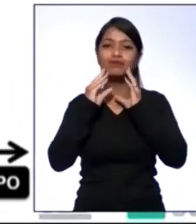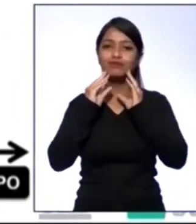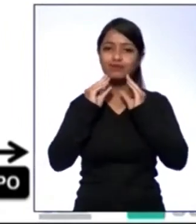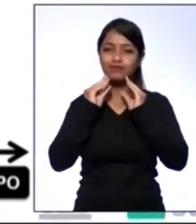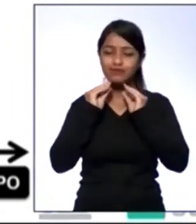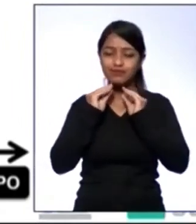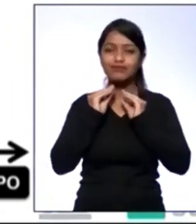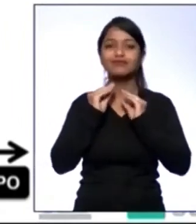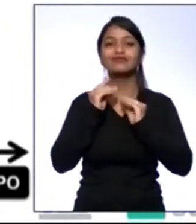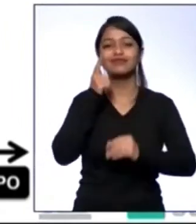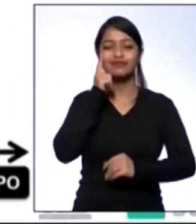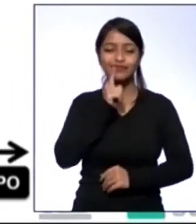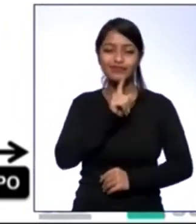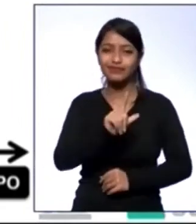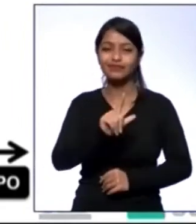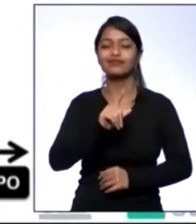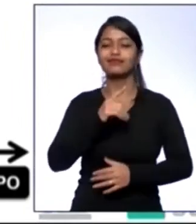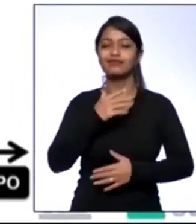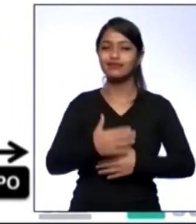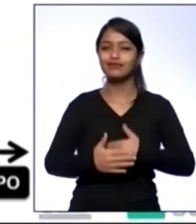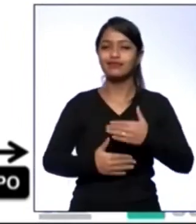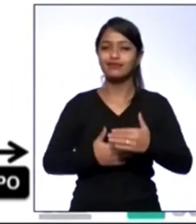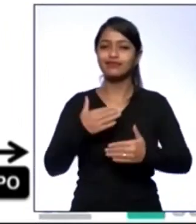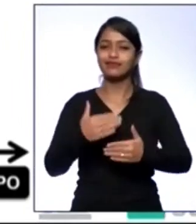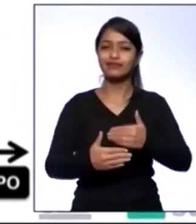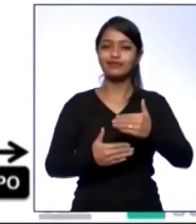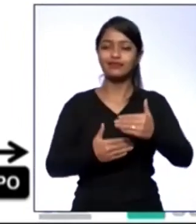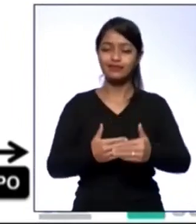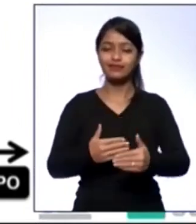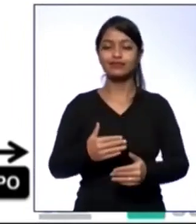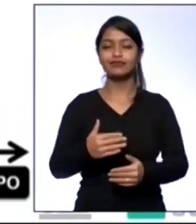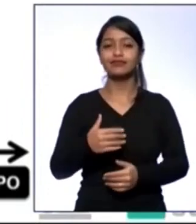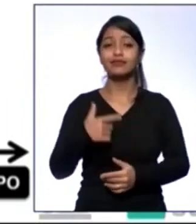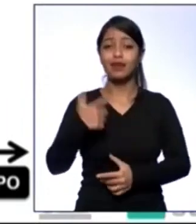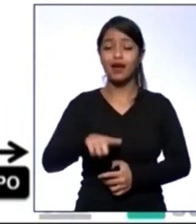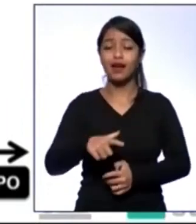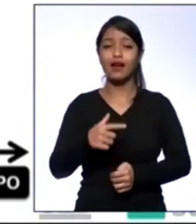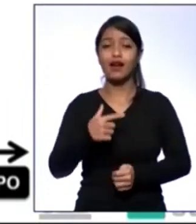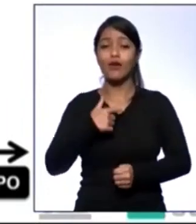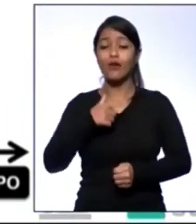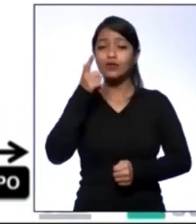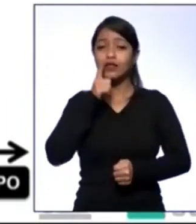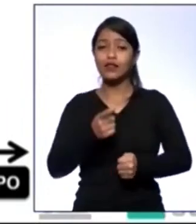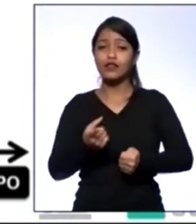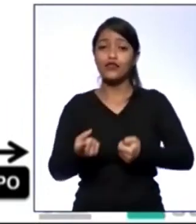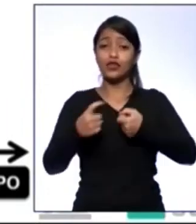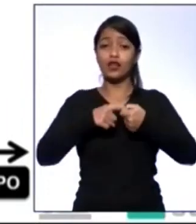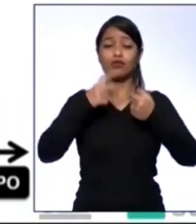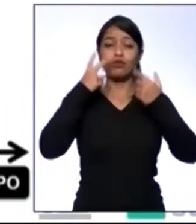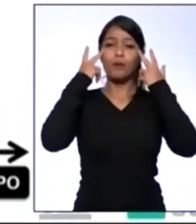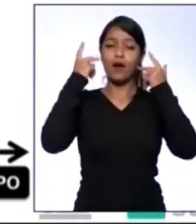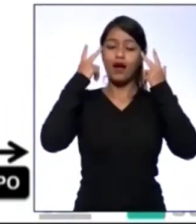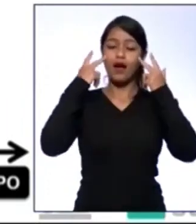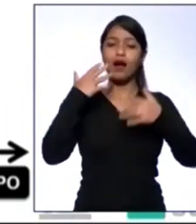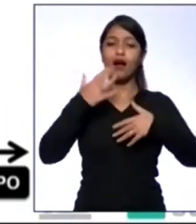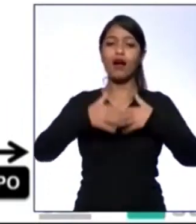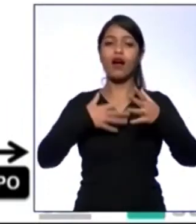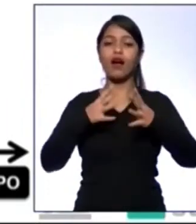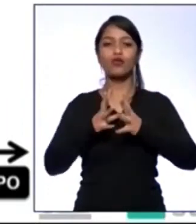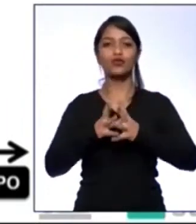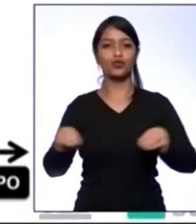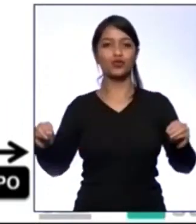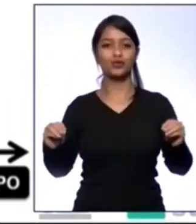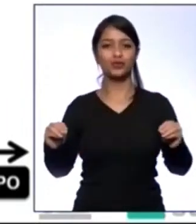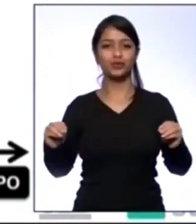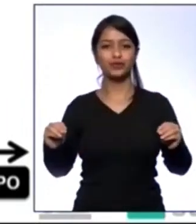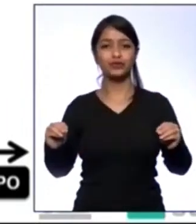diminui de tamanho, a inflamação foi contida, ela vai voltando à vida normal e aí ela está curada. Aí o